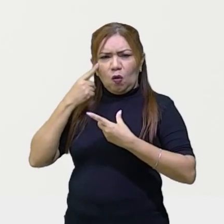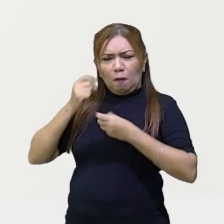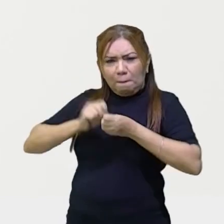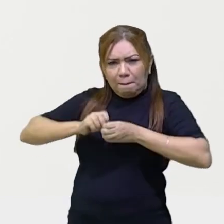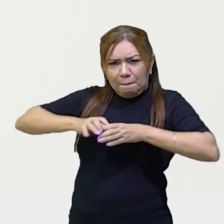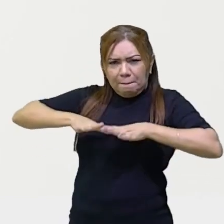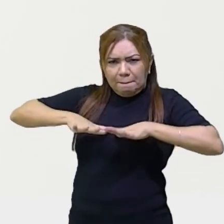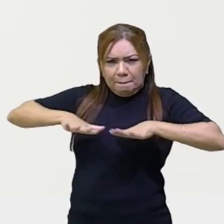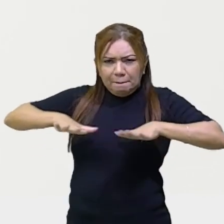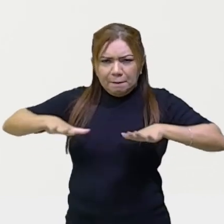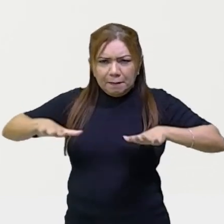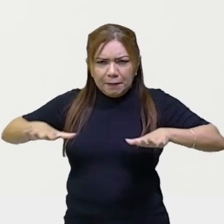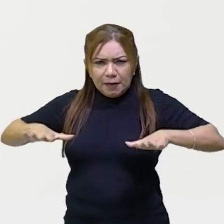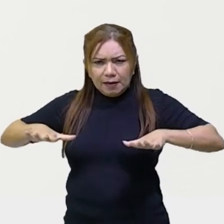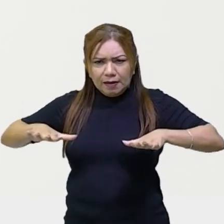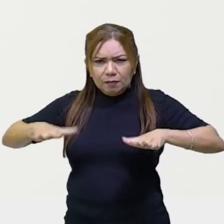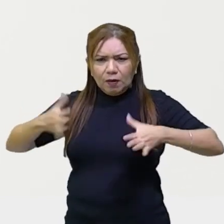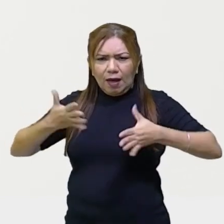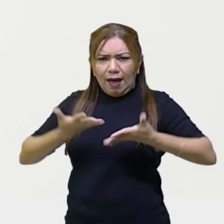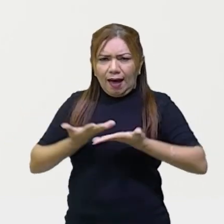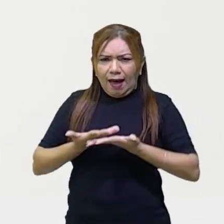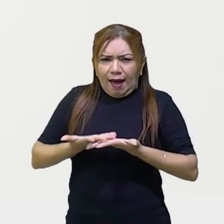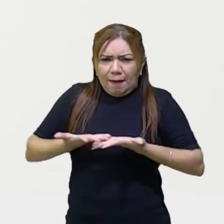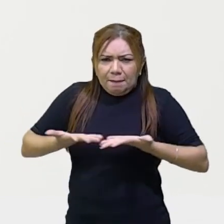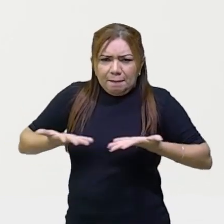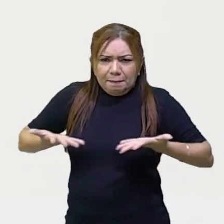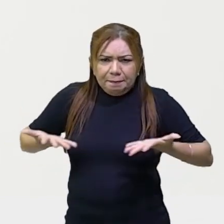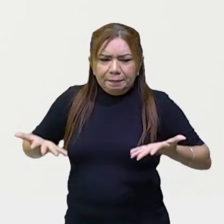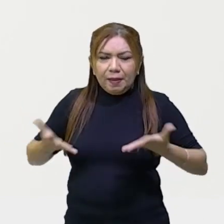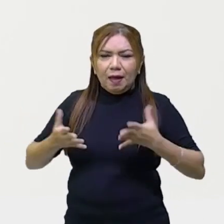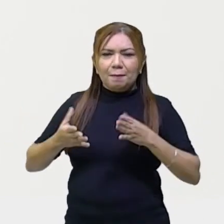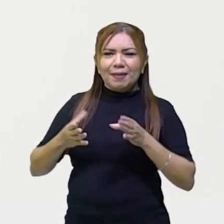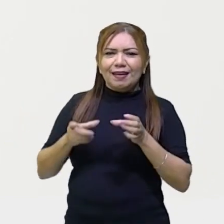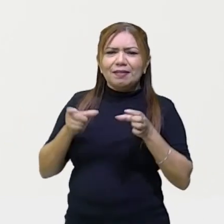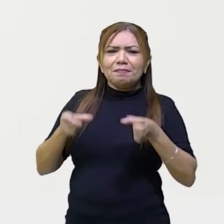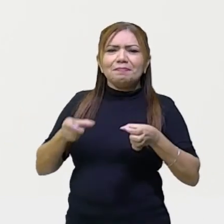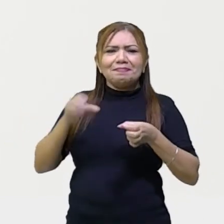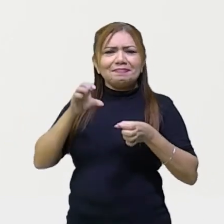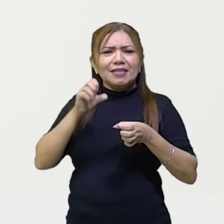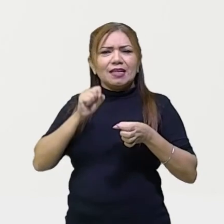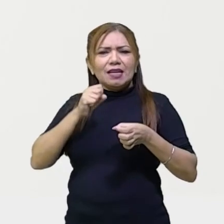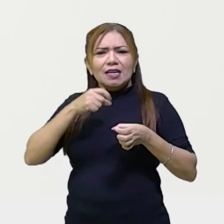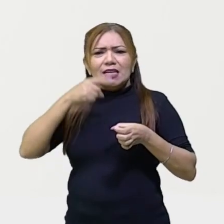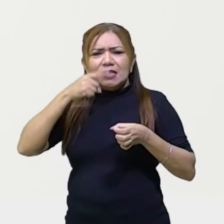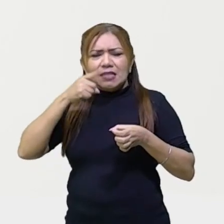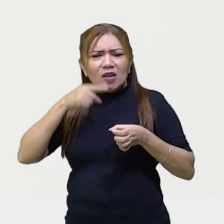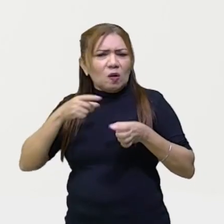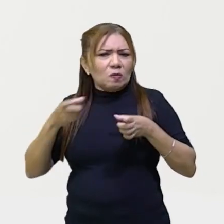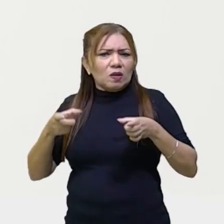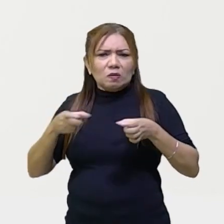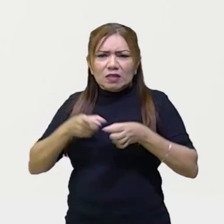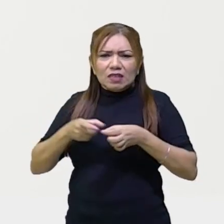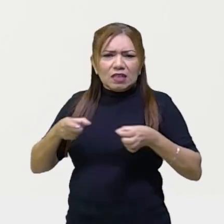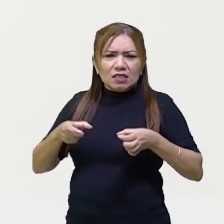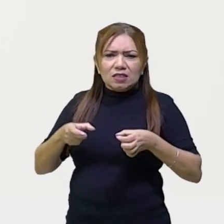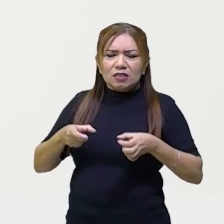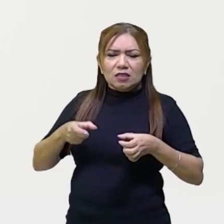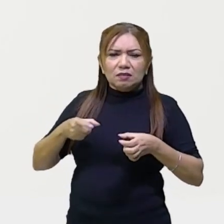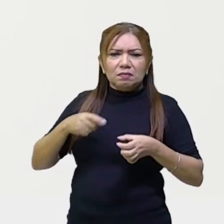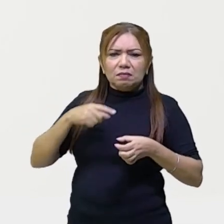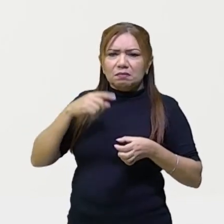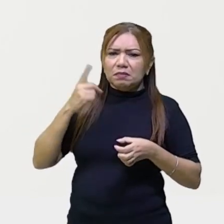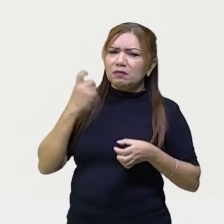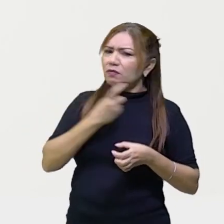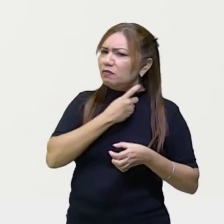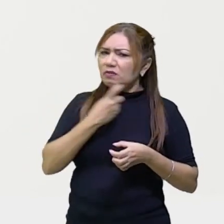planificação pediu para você pegar uma caixa aí de creme dental de perfume algum tipo de caixa né dá para fazer